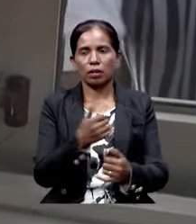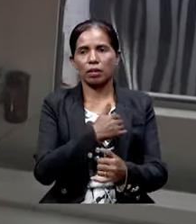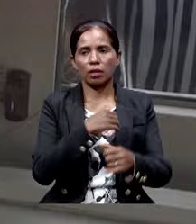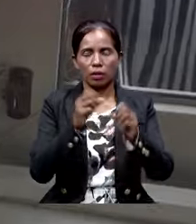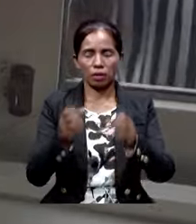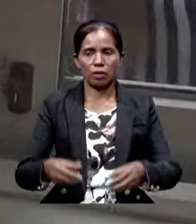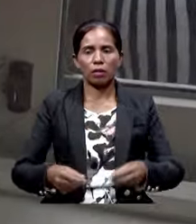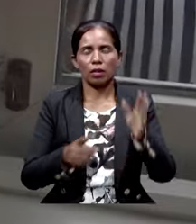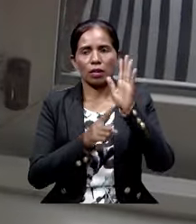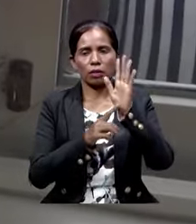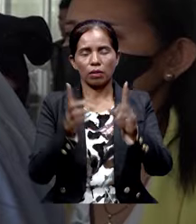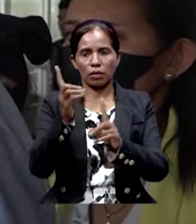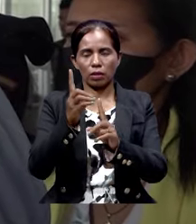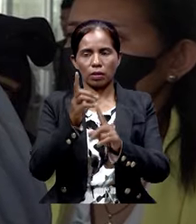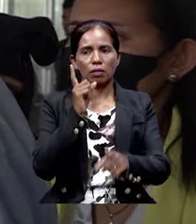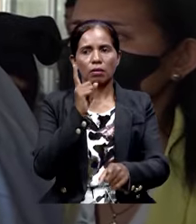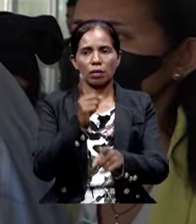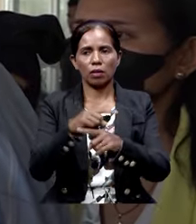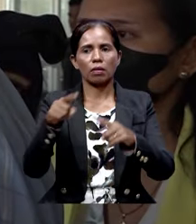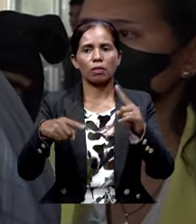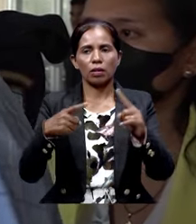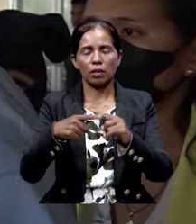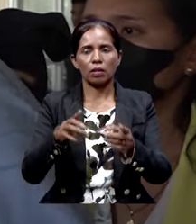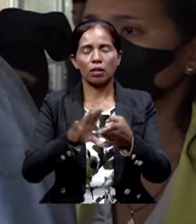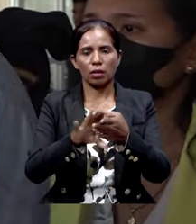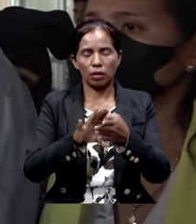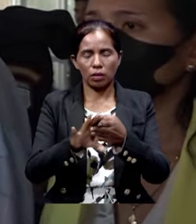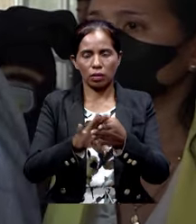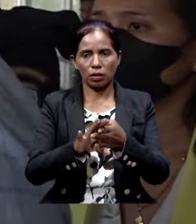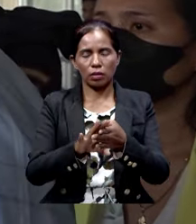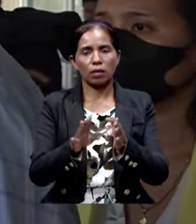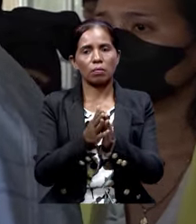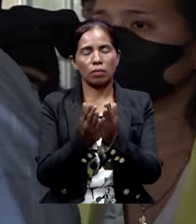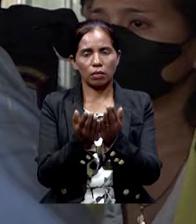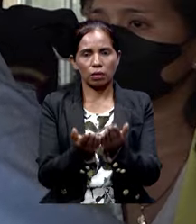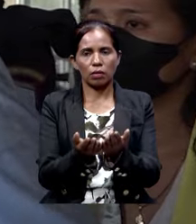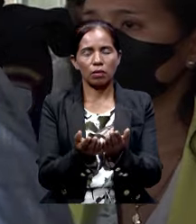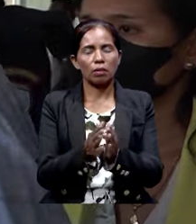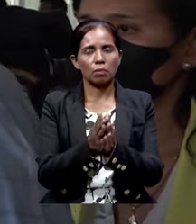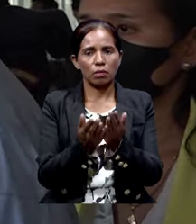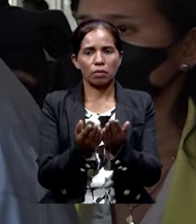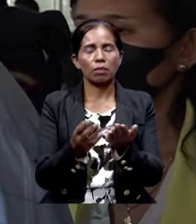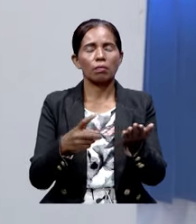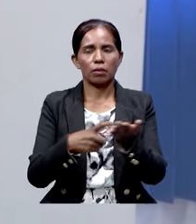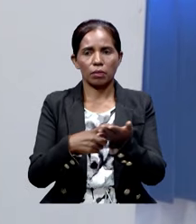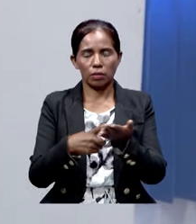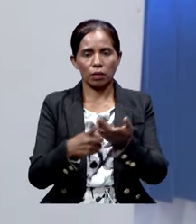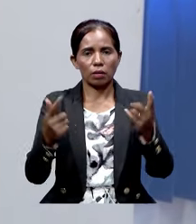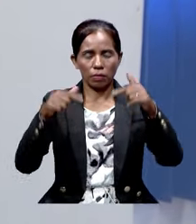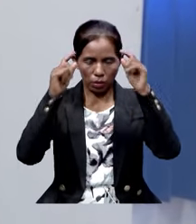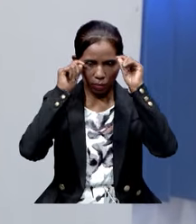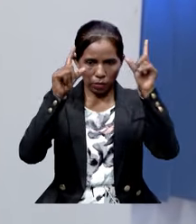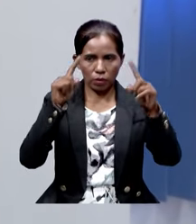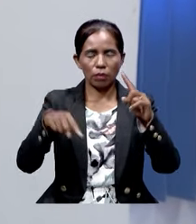fo sai data de certeza bahira maka kadeneta pasaporte ne to iha Timor Leste